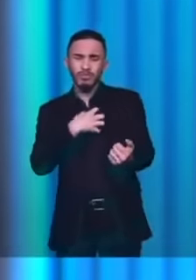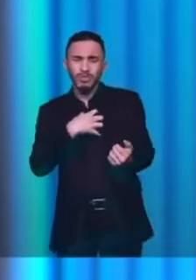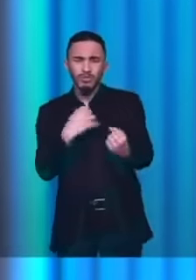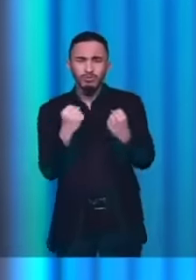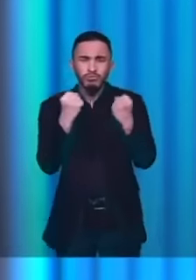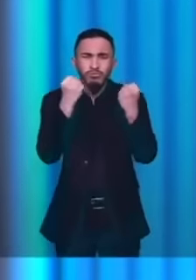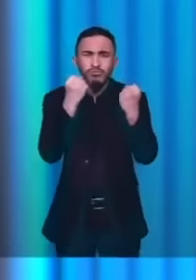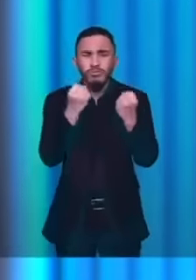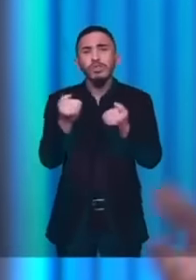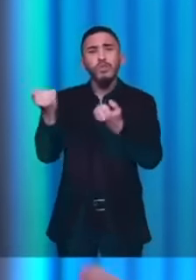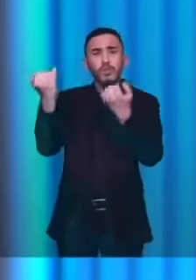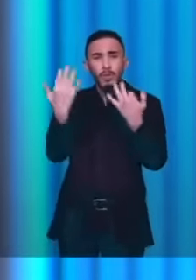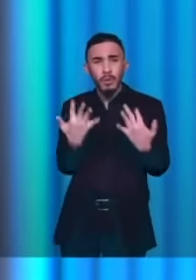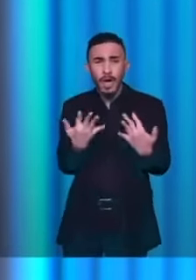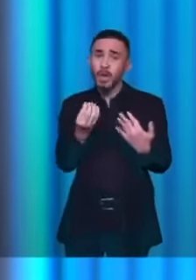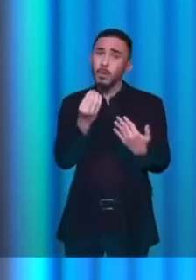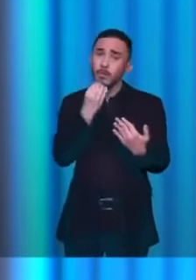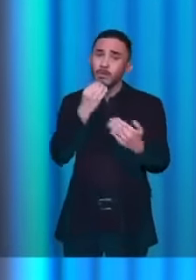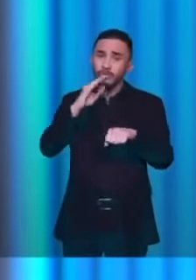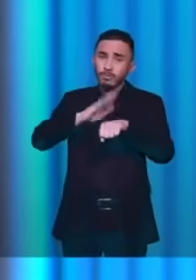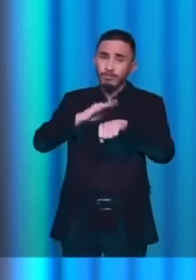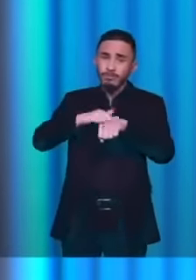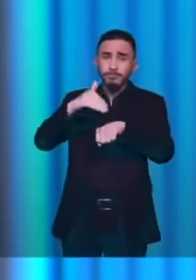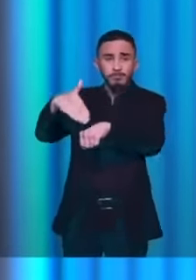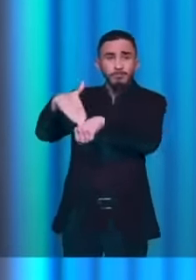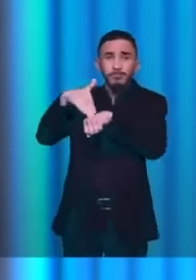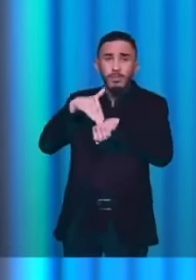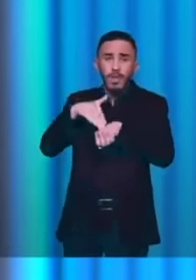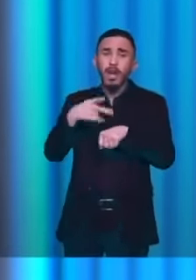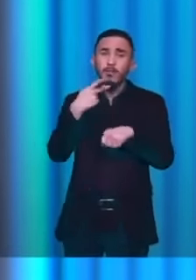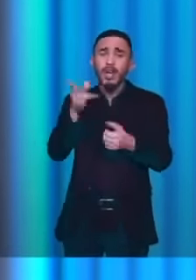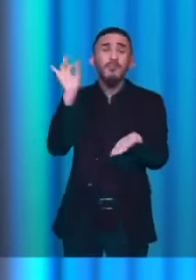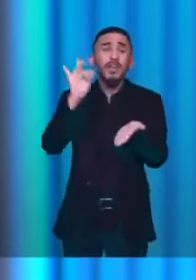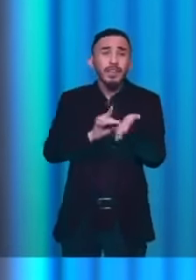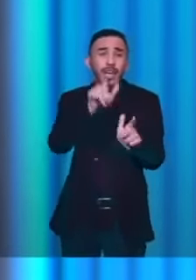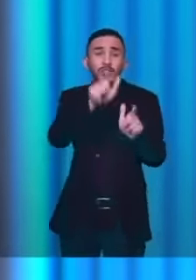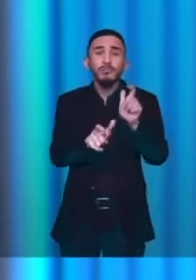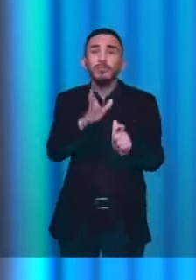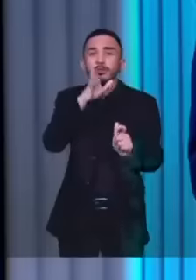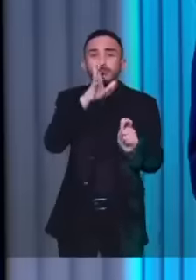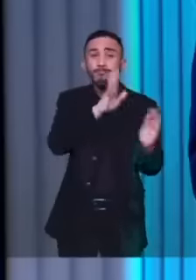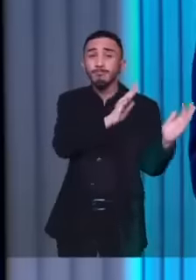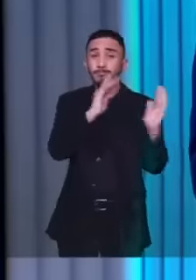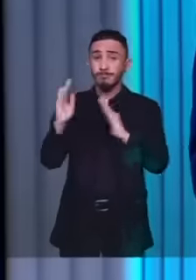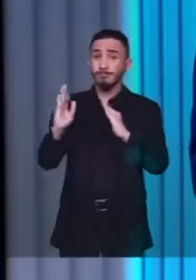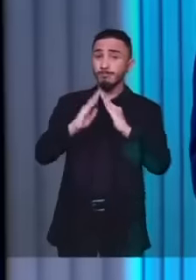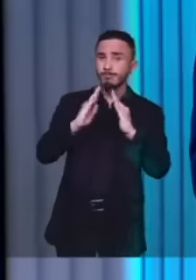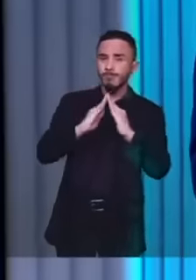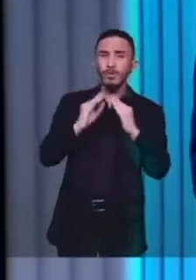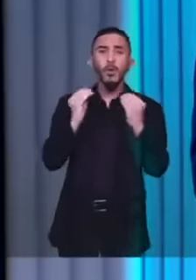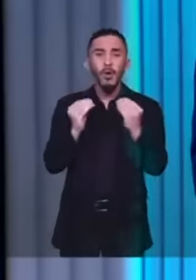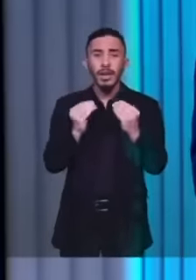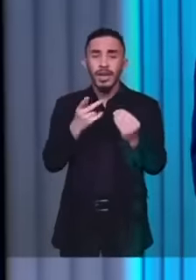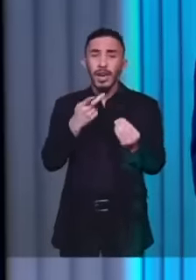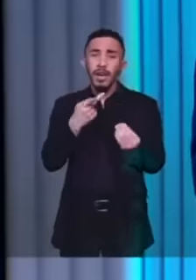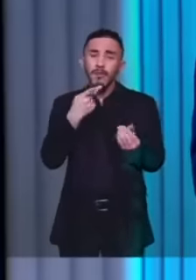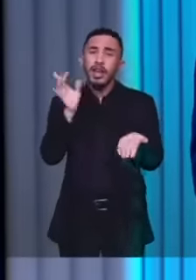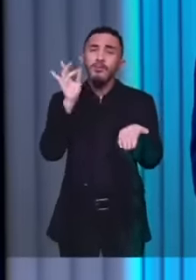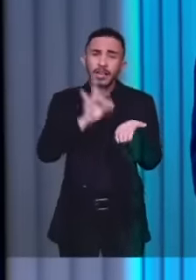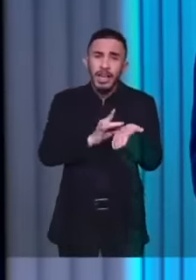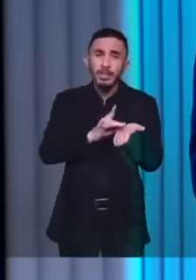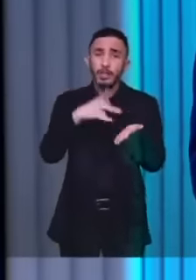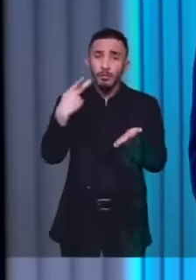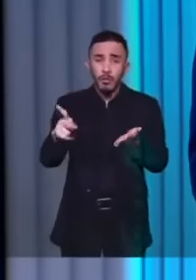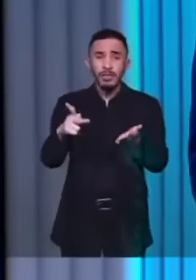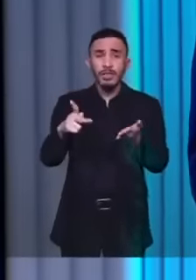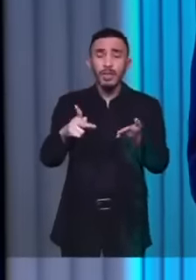dizer uma coisa que você poderia dizer a bem da verdade para as pessoas que estão nos ouvindo. A verdade não é crua. Você saiu do governo